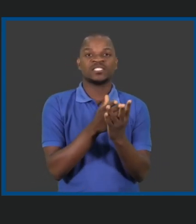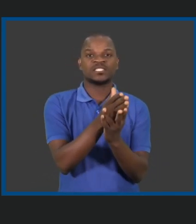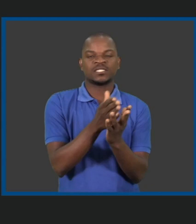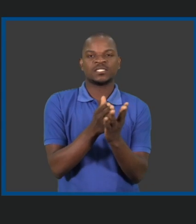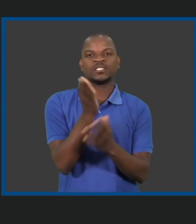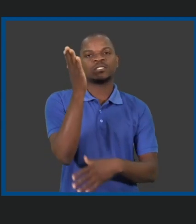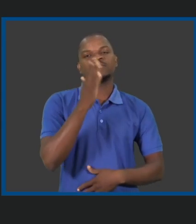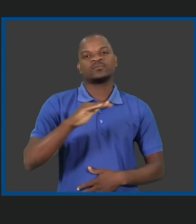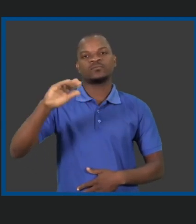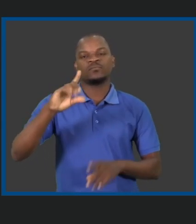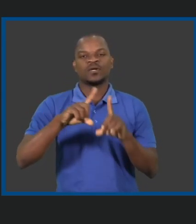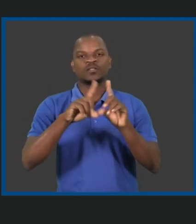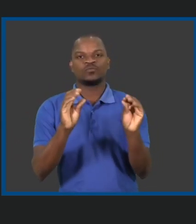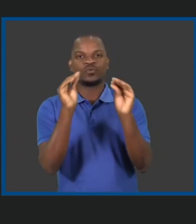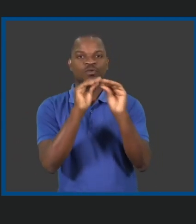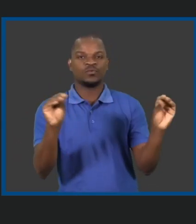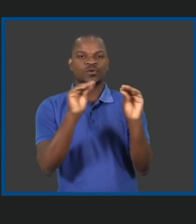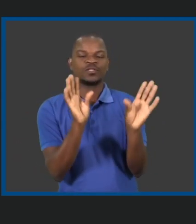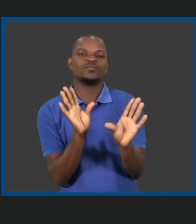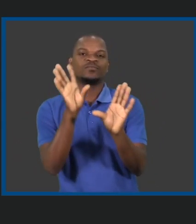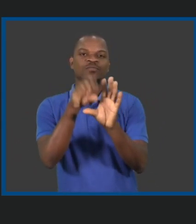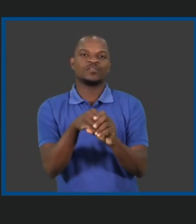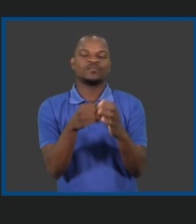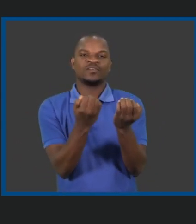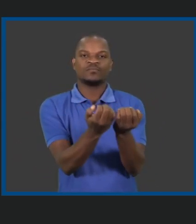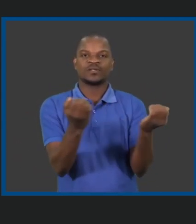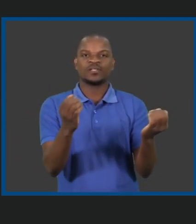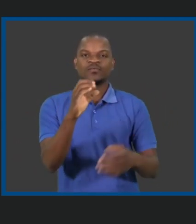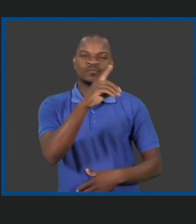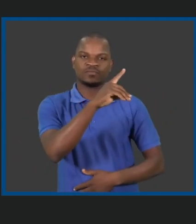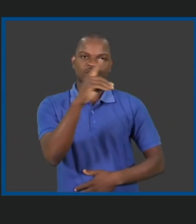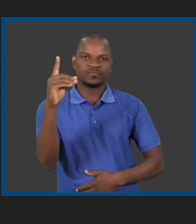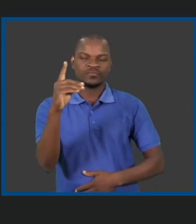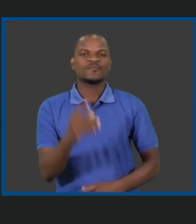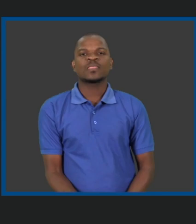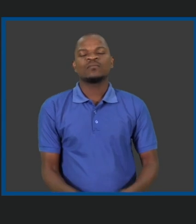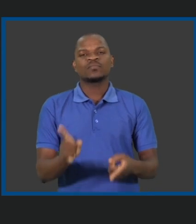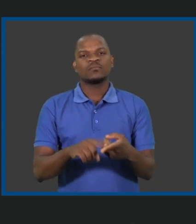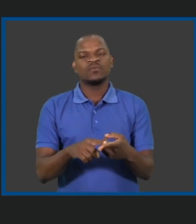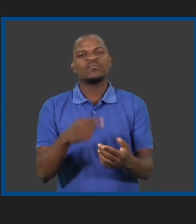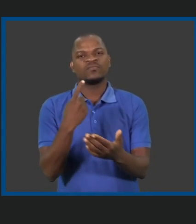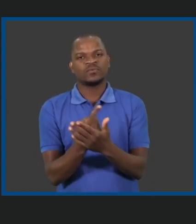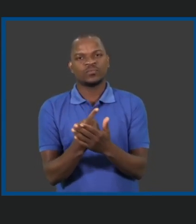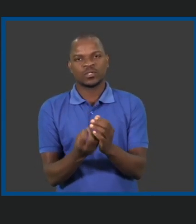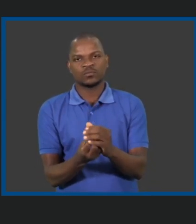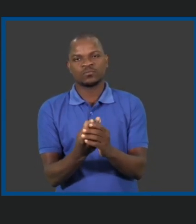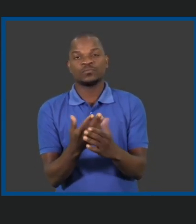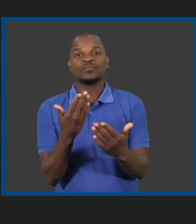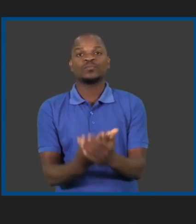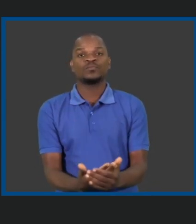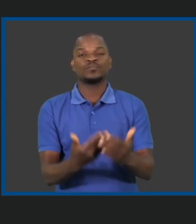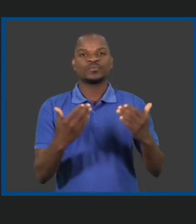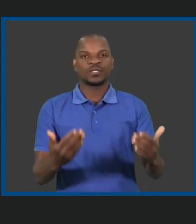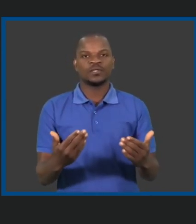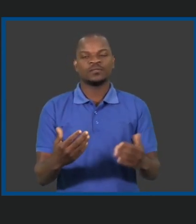para a educação inclusiva das crianças com deficiência foi útil porque conseguimos